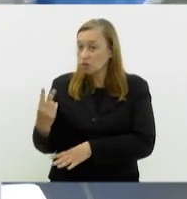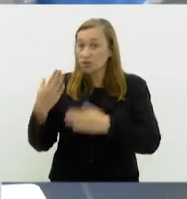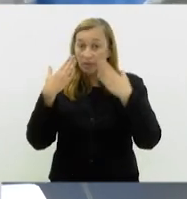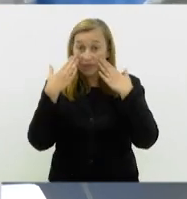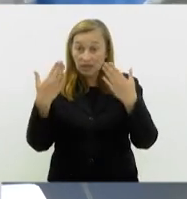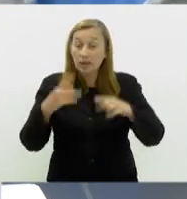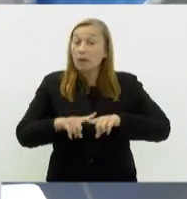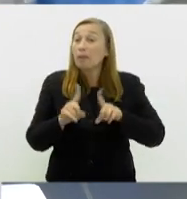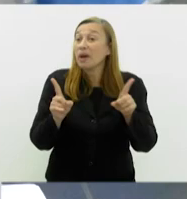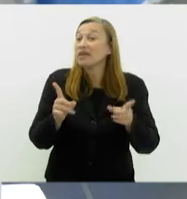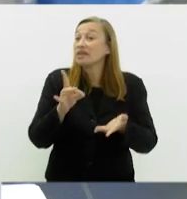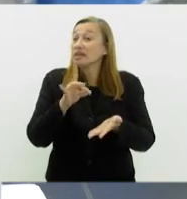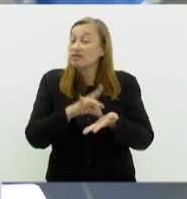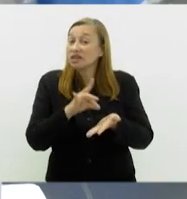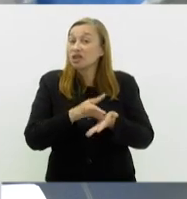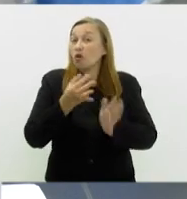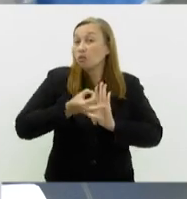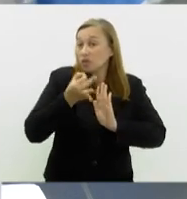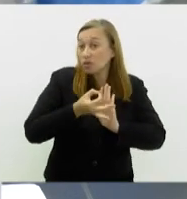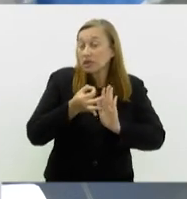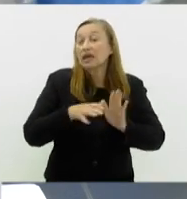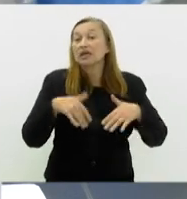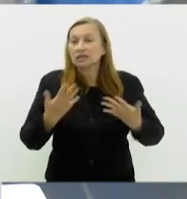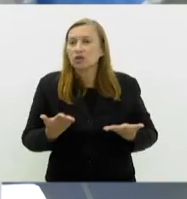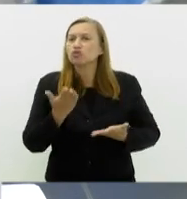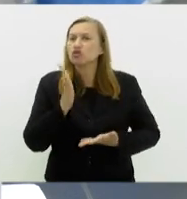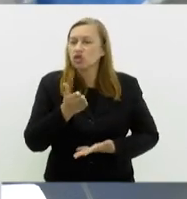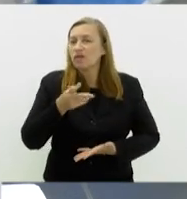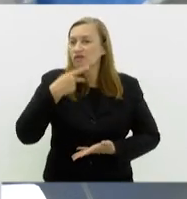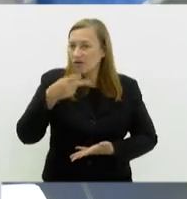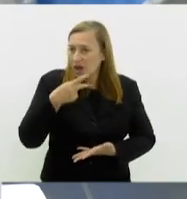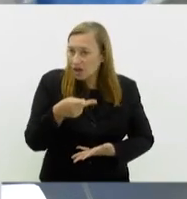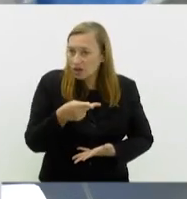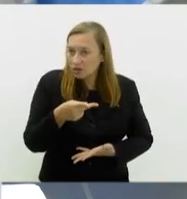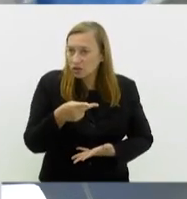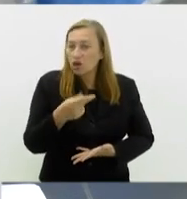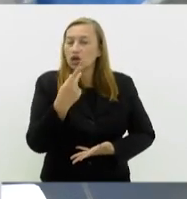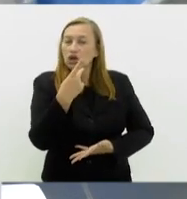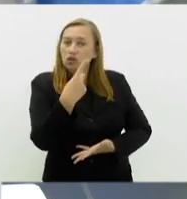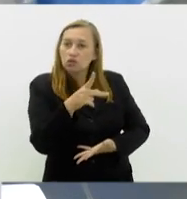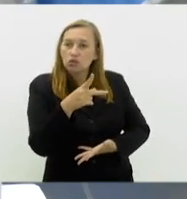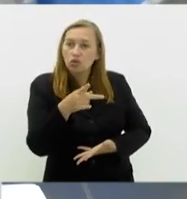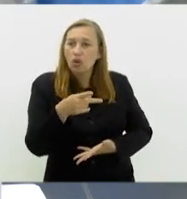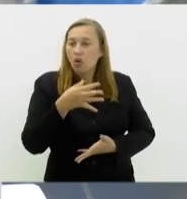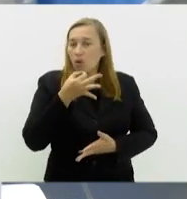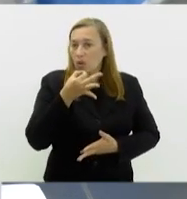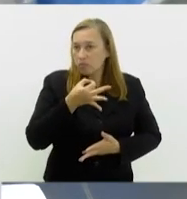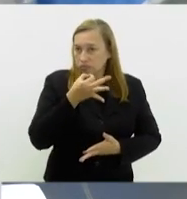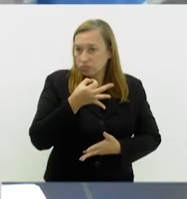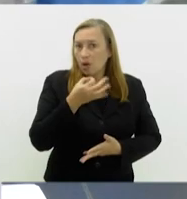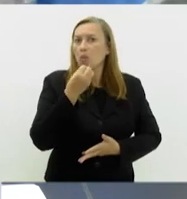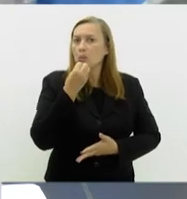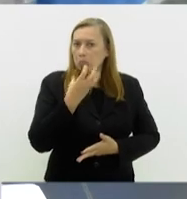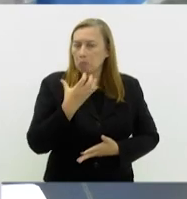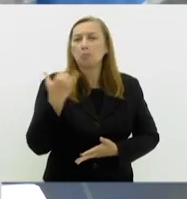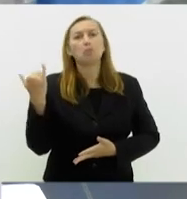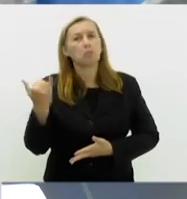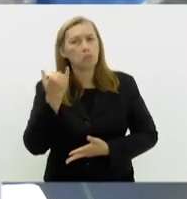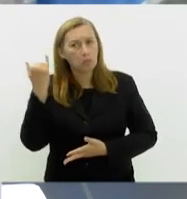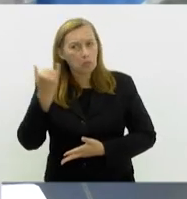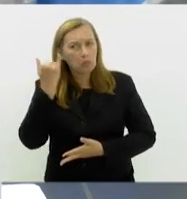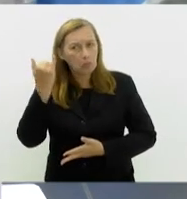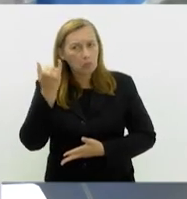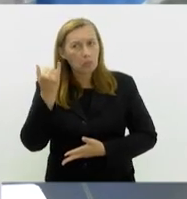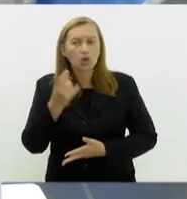apresentados na verdade sugestões e aí eu já lhe adianto que as suas sugestões são muito importantes e que